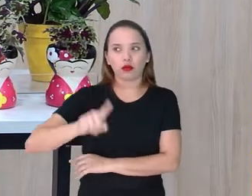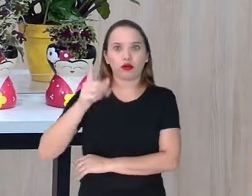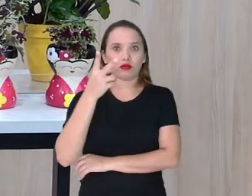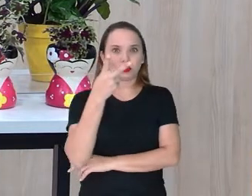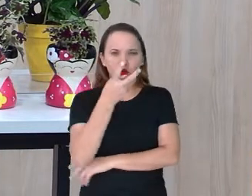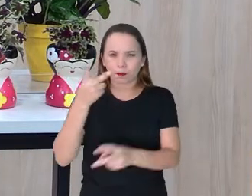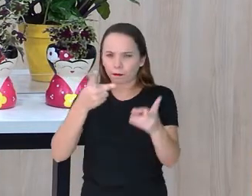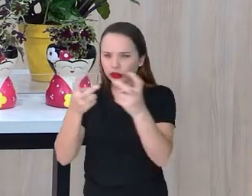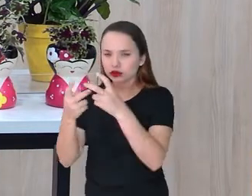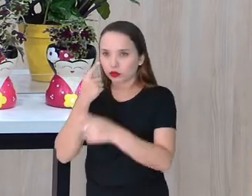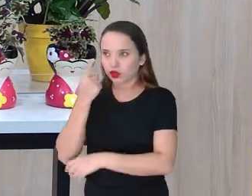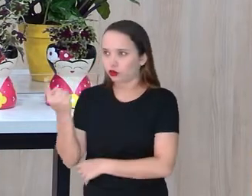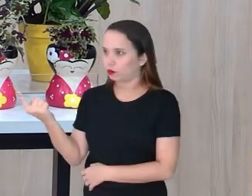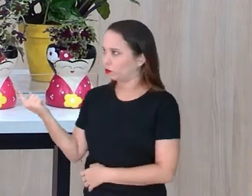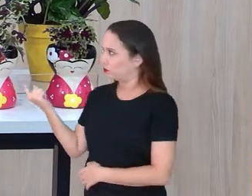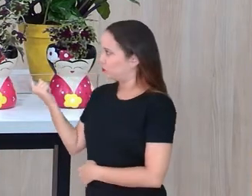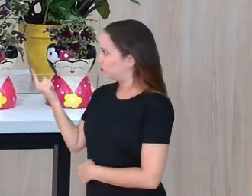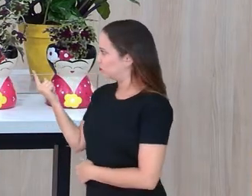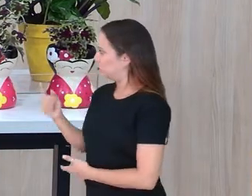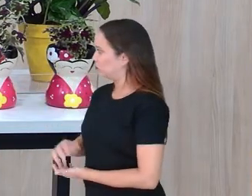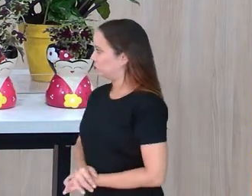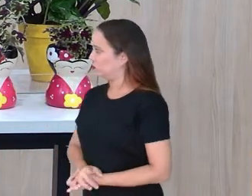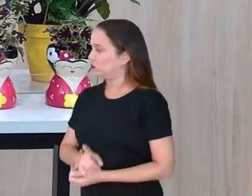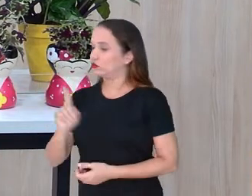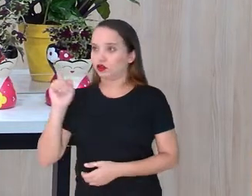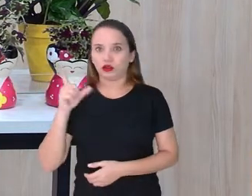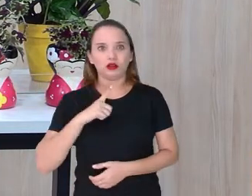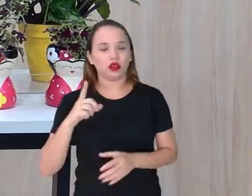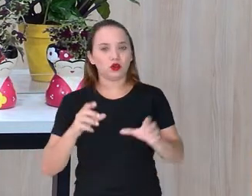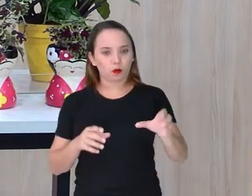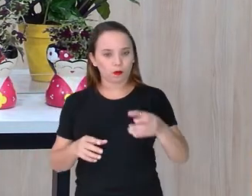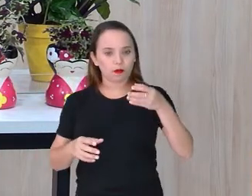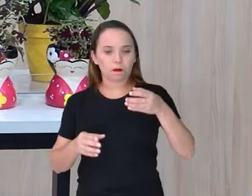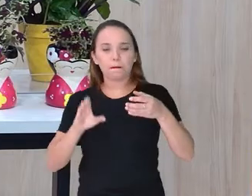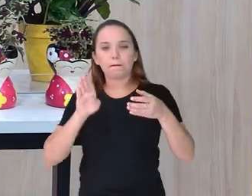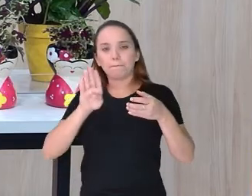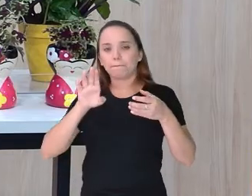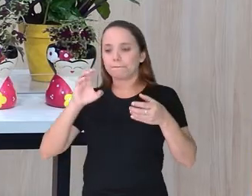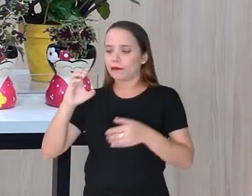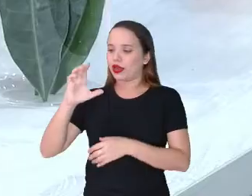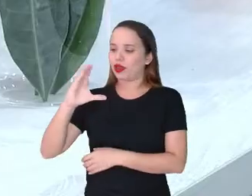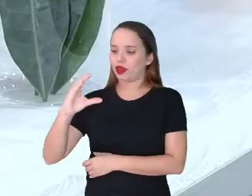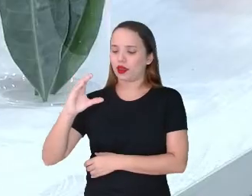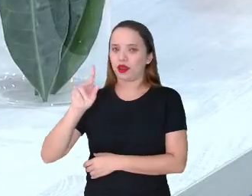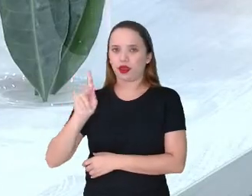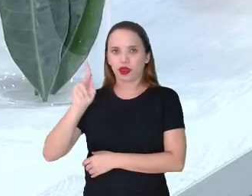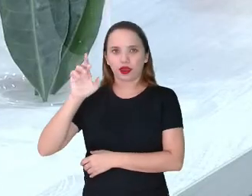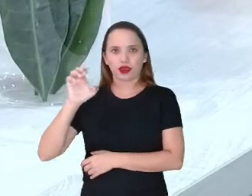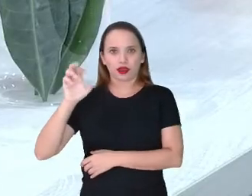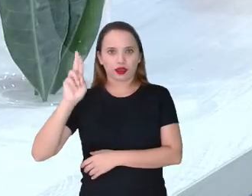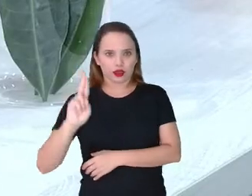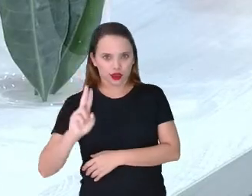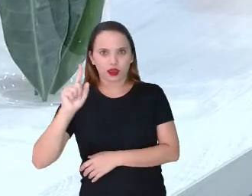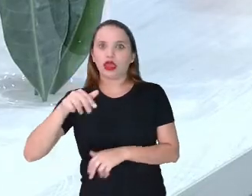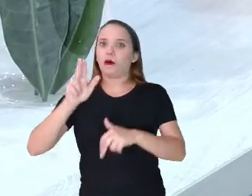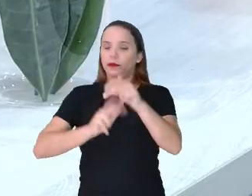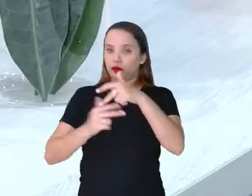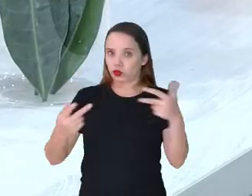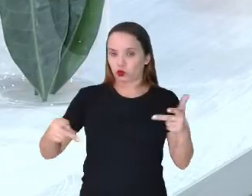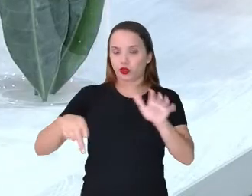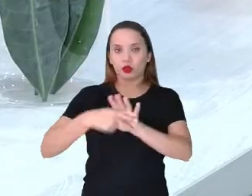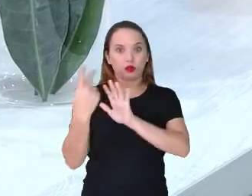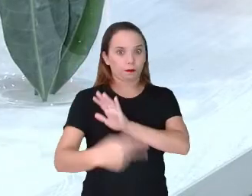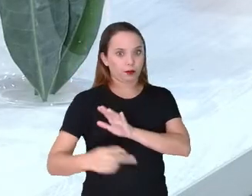verem aqui, olha. Aqui está um becker, né, que é um material de laboratório. Então, vocês podem observar. Eu peguei